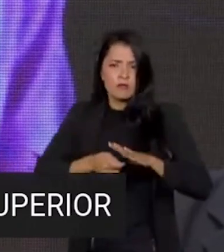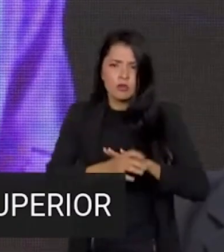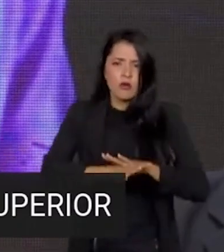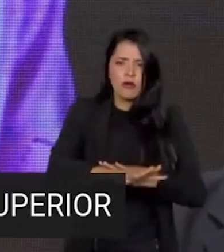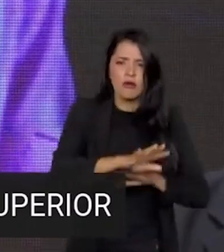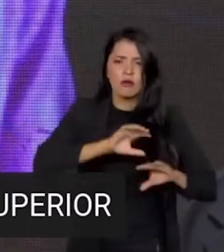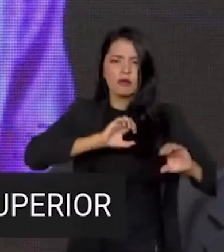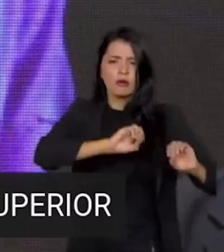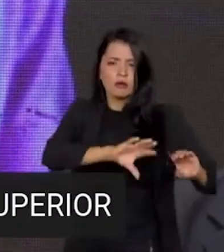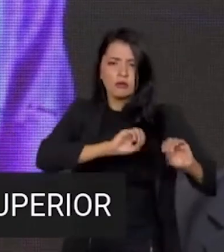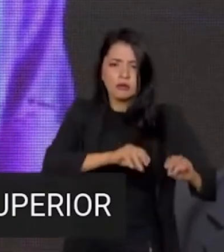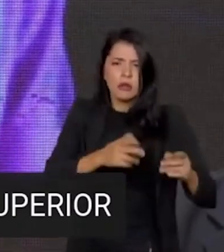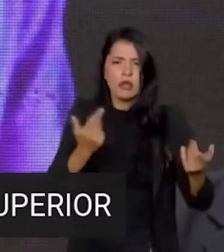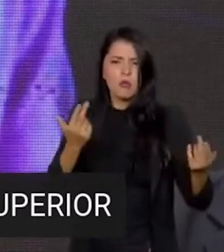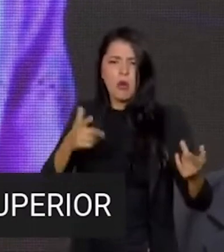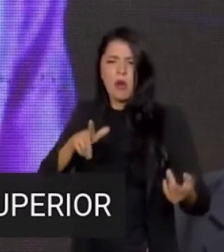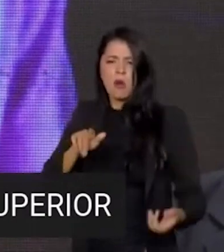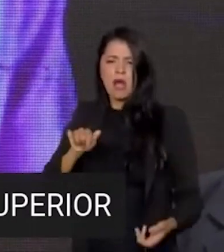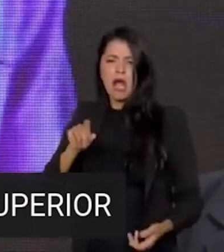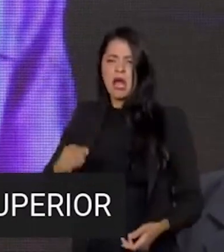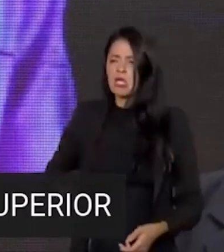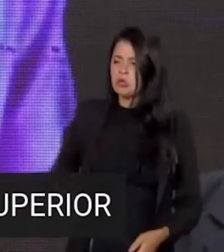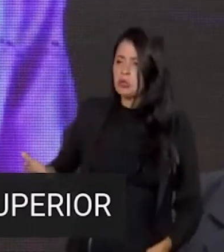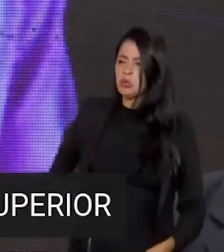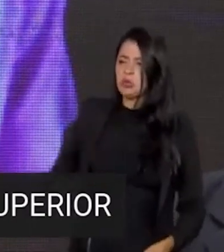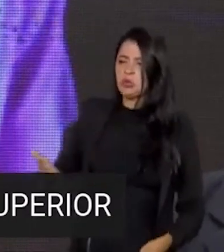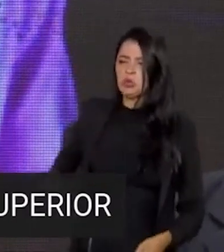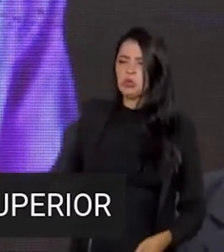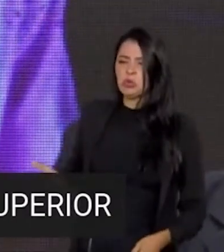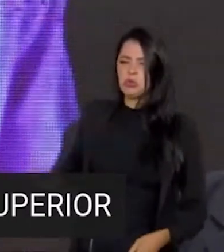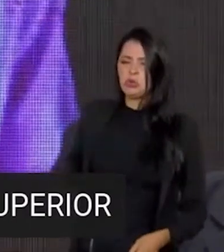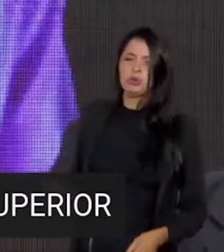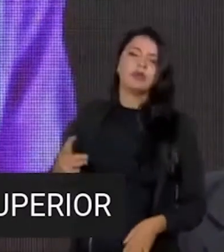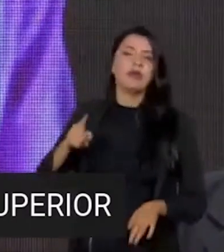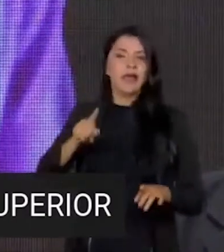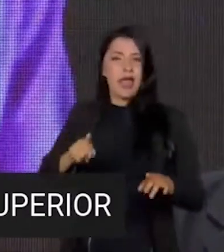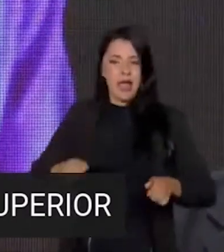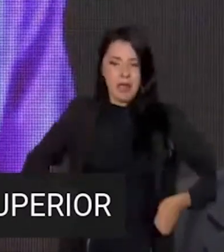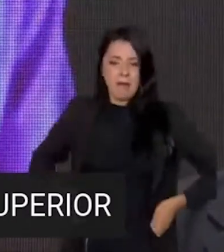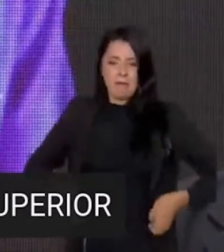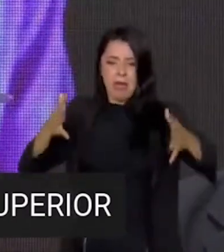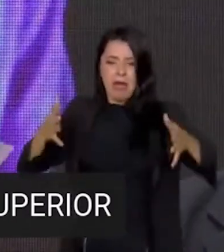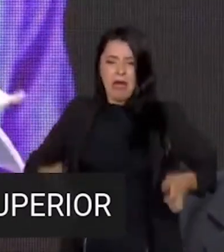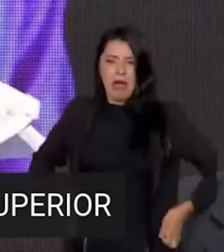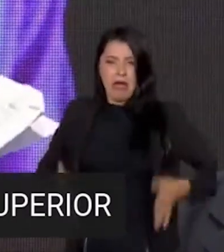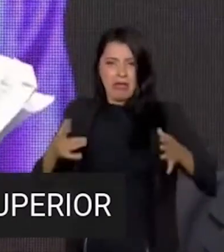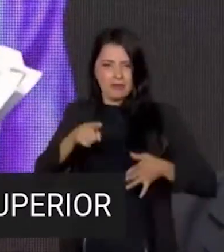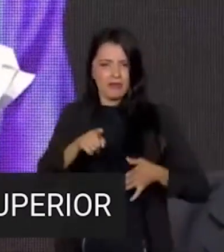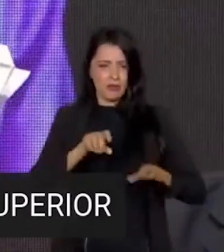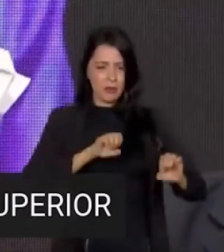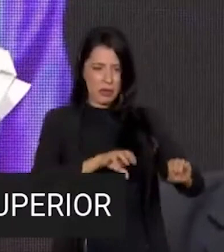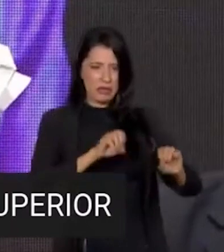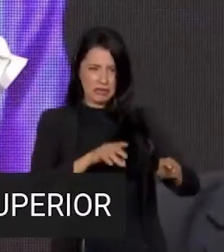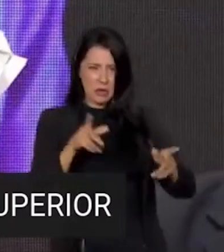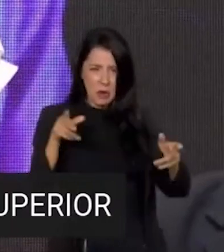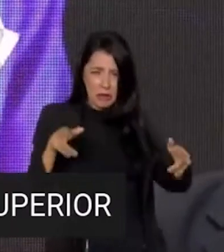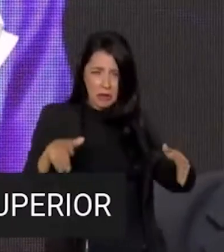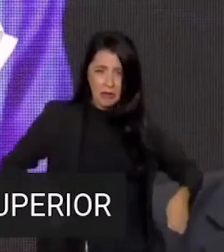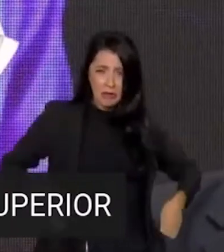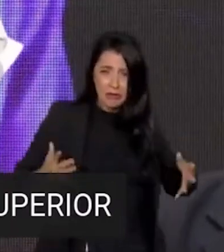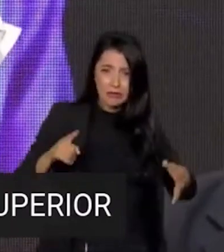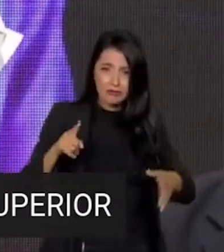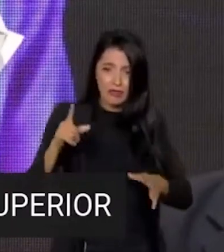educação como gasto. E quando você coloca educação como gasto, que você vai fazer